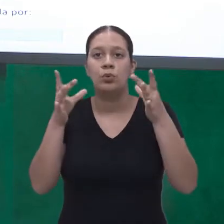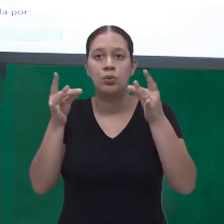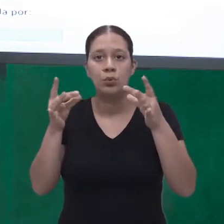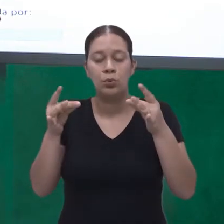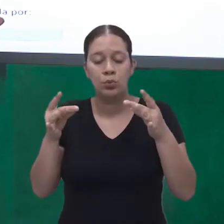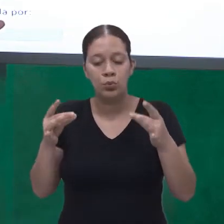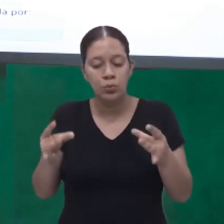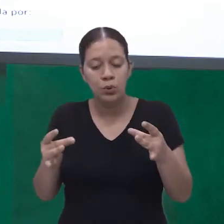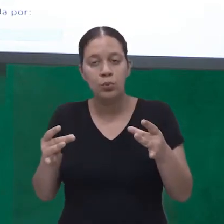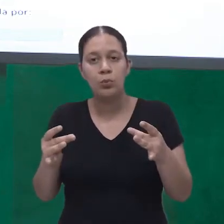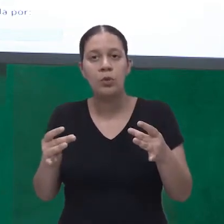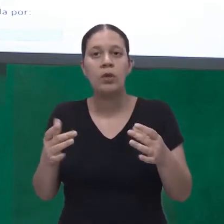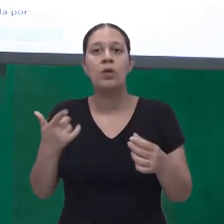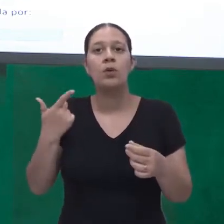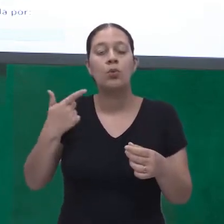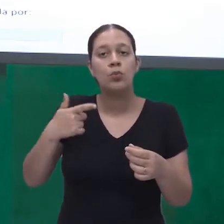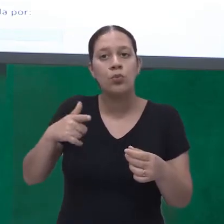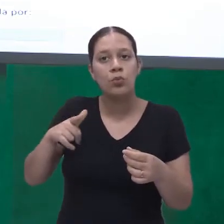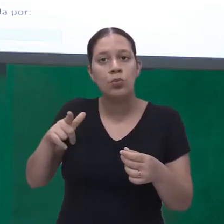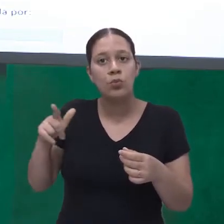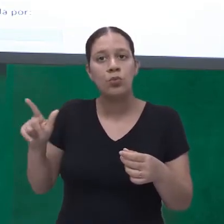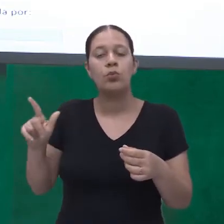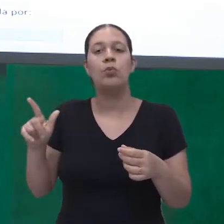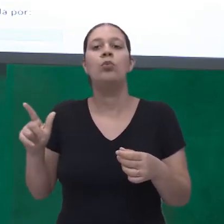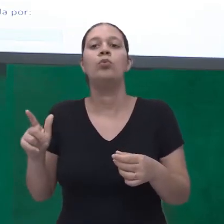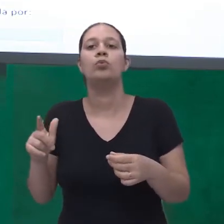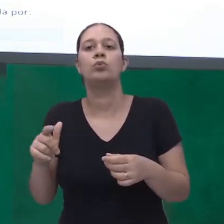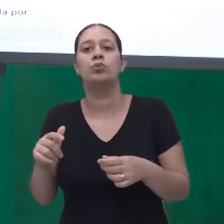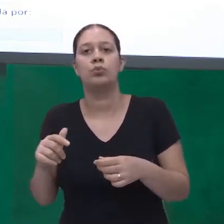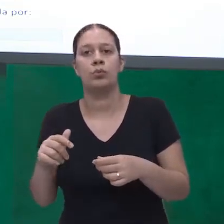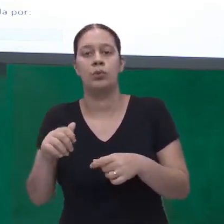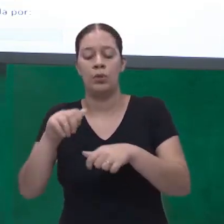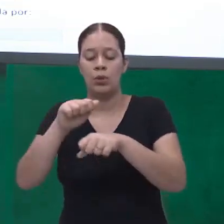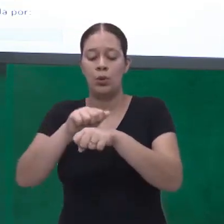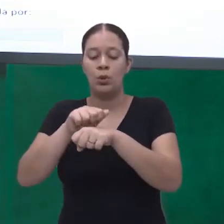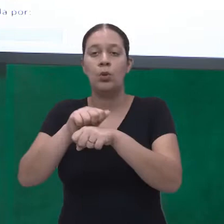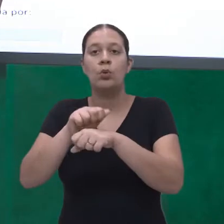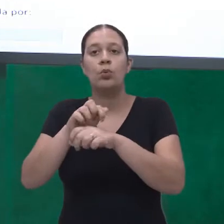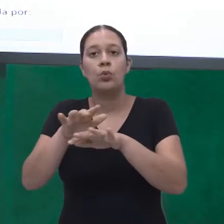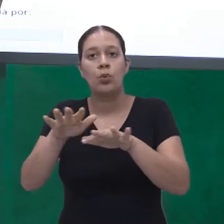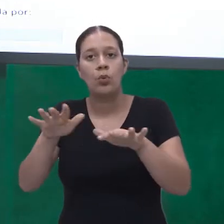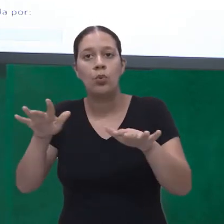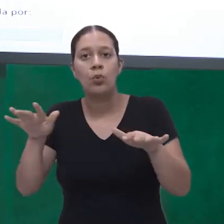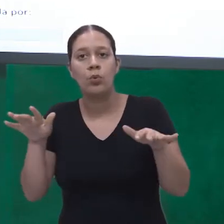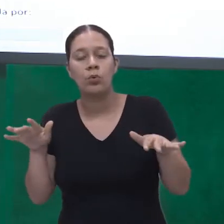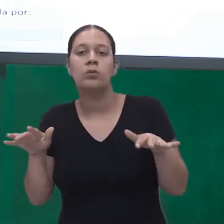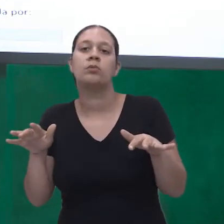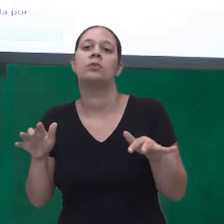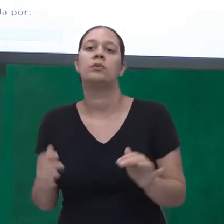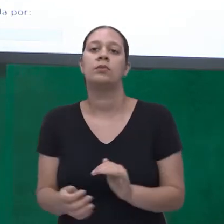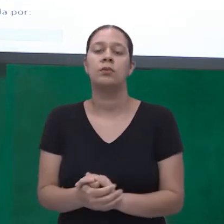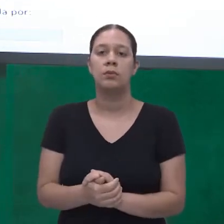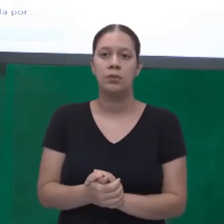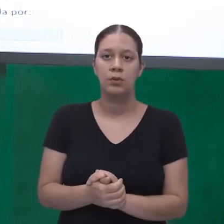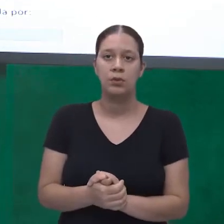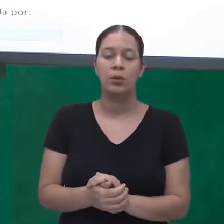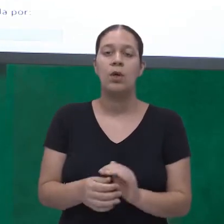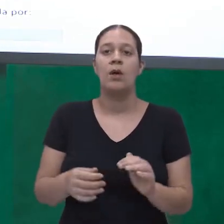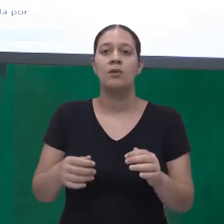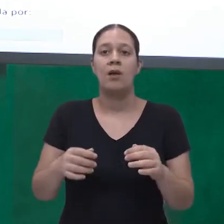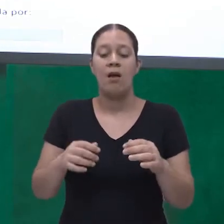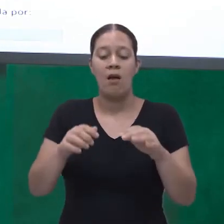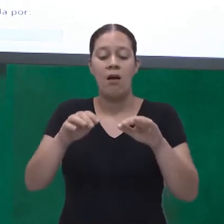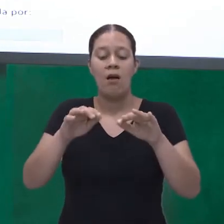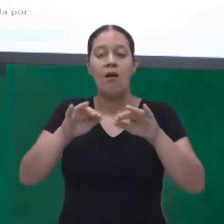para o gasoso está desorganizando, está afastando. Olha aqui, afastando aqui esses